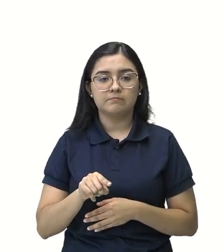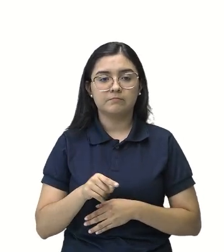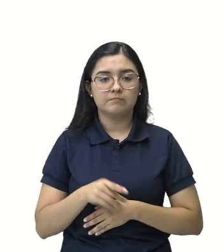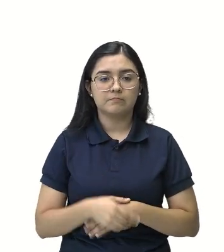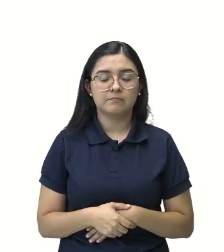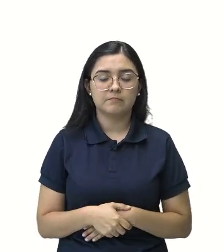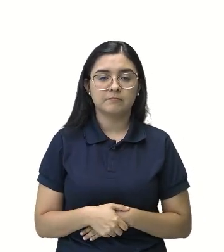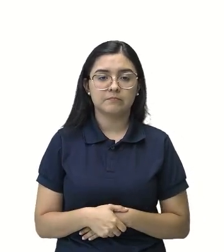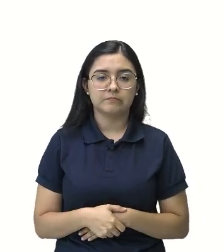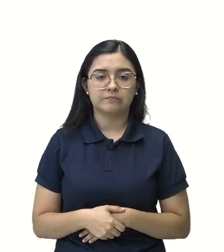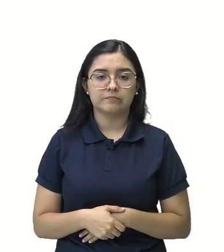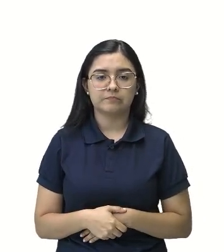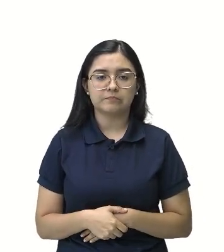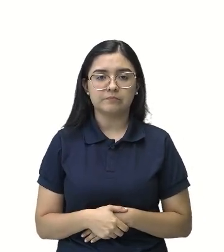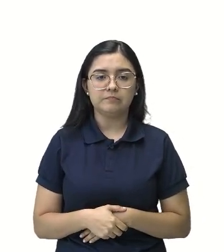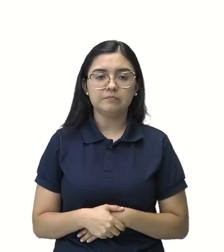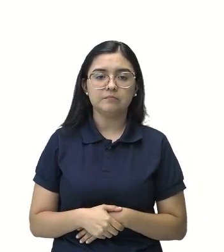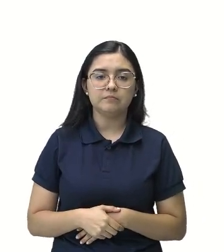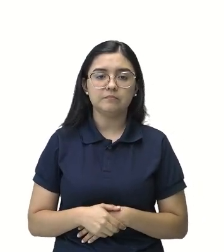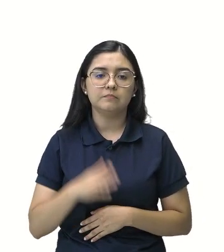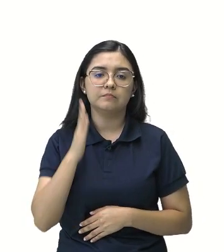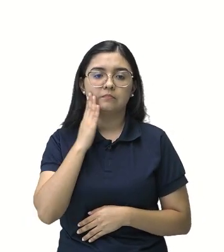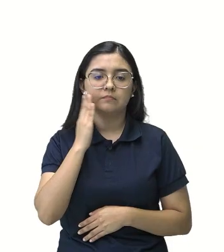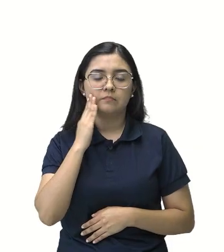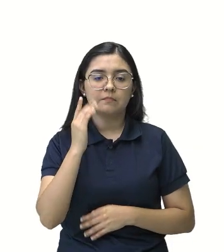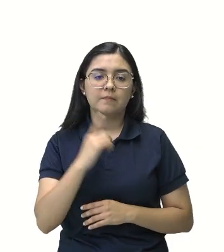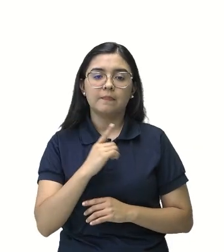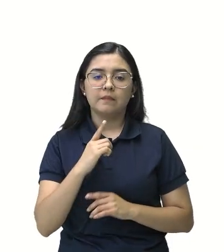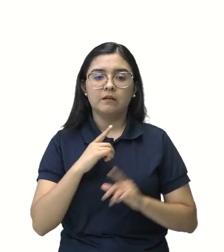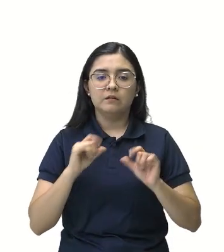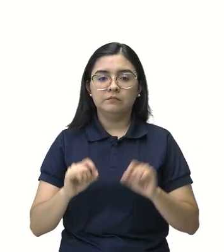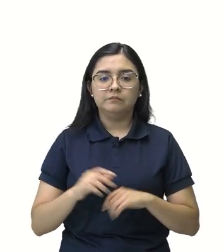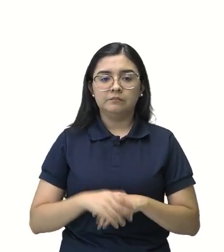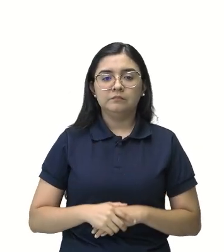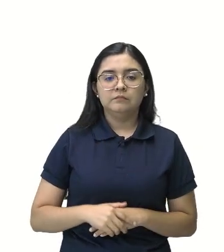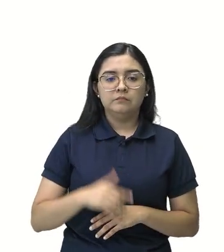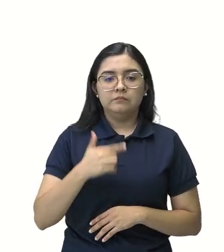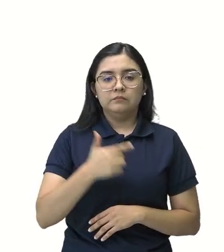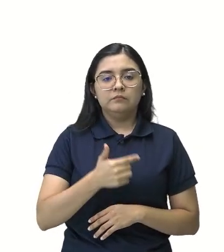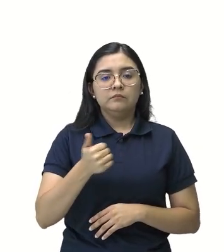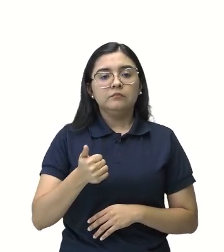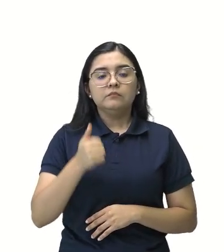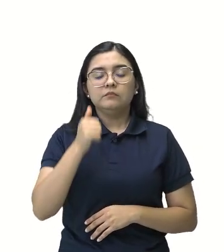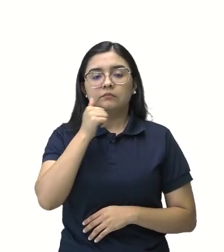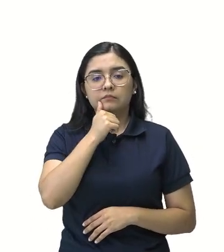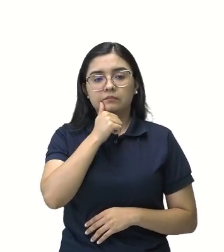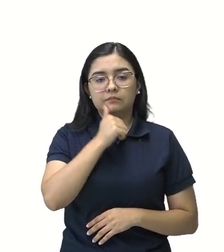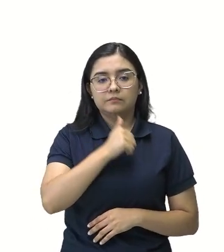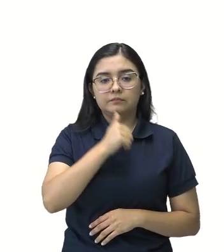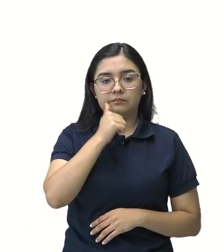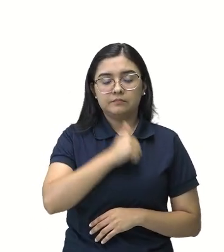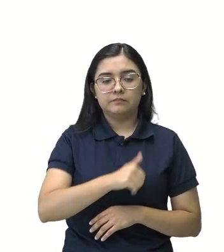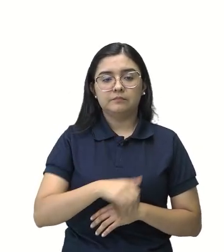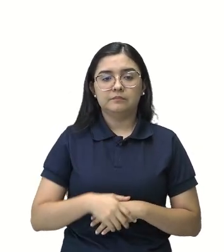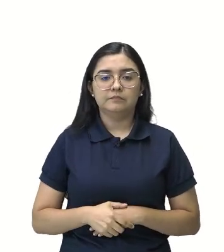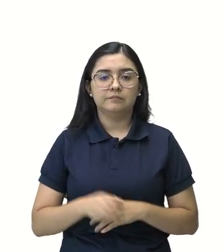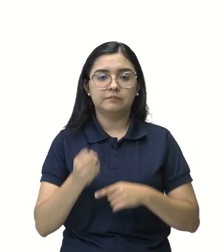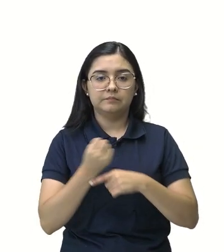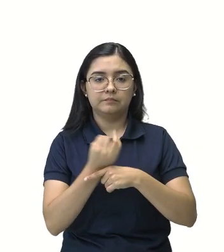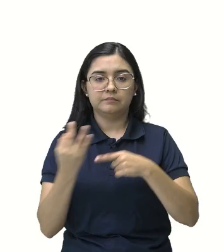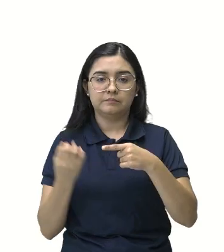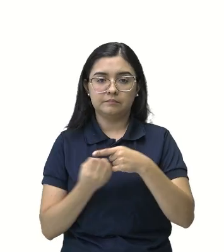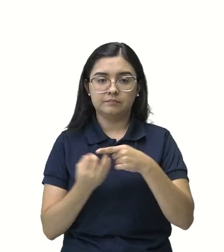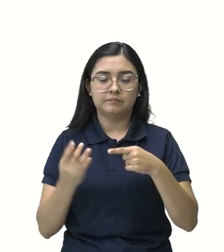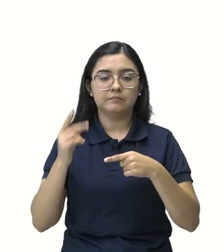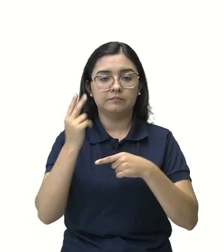nesta sala? Sabendo que eu tenho 21 meninas e que a razão